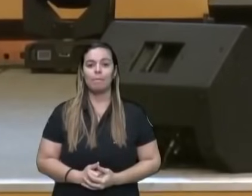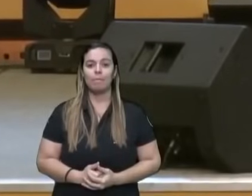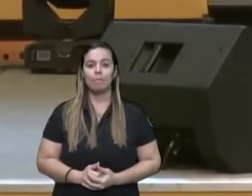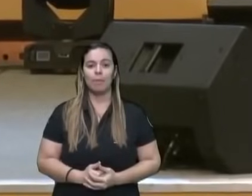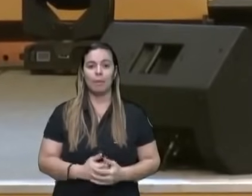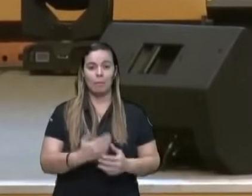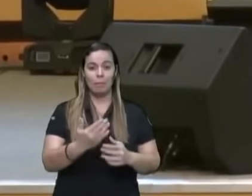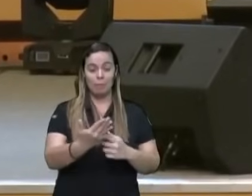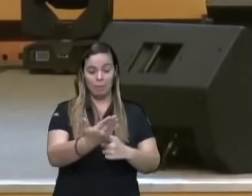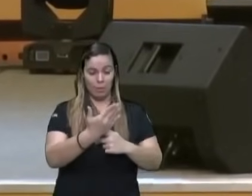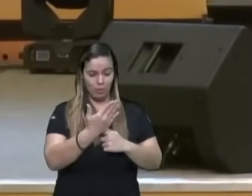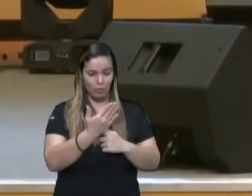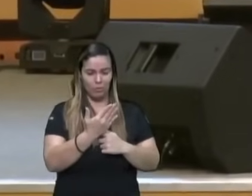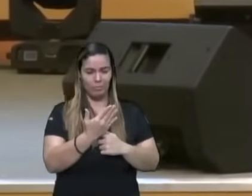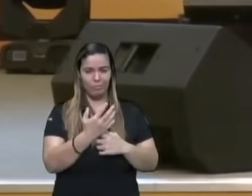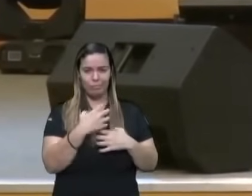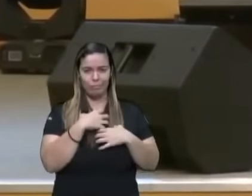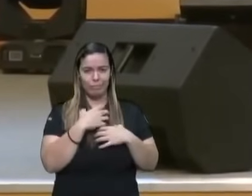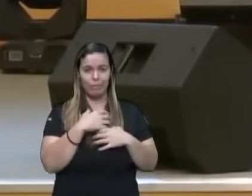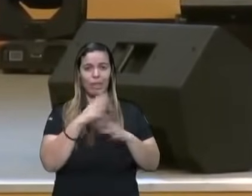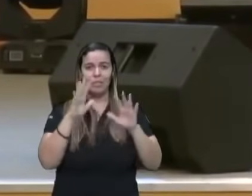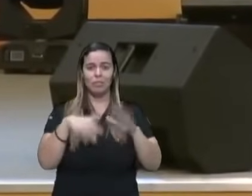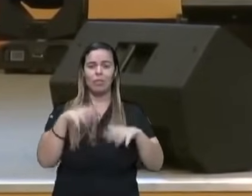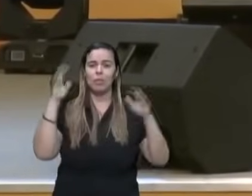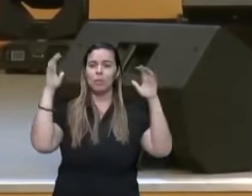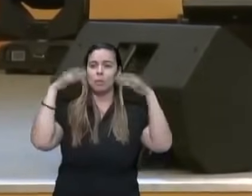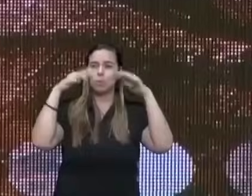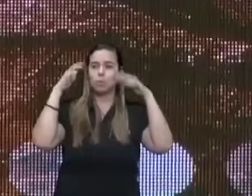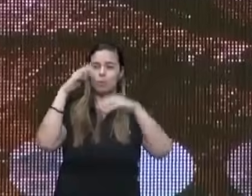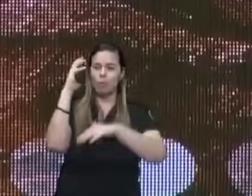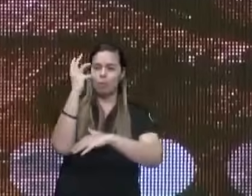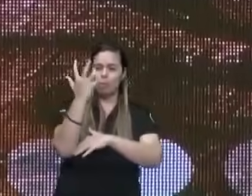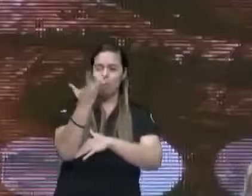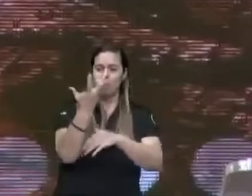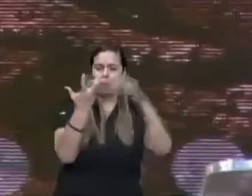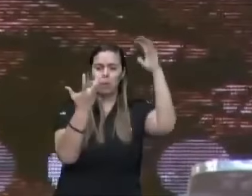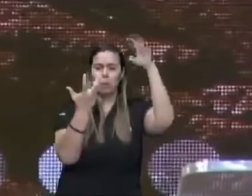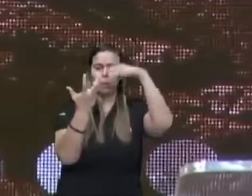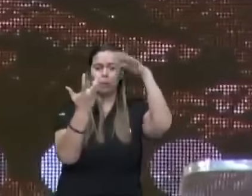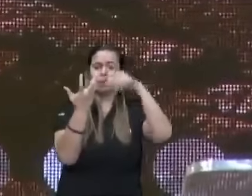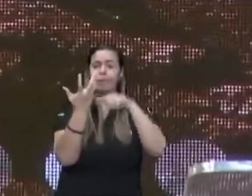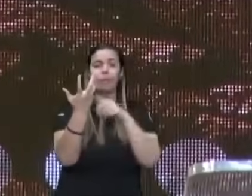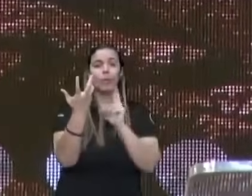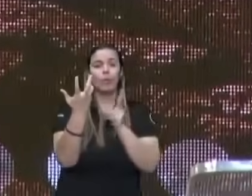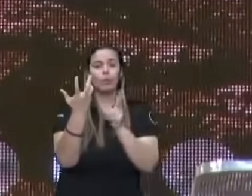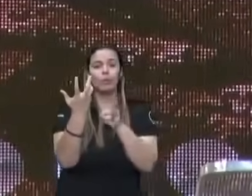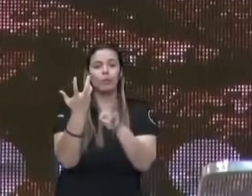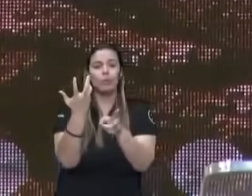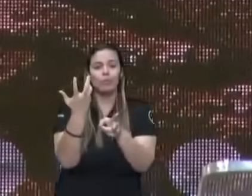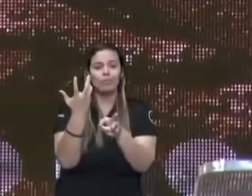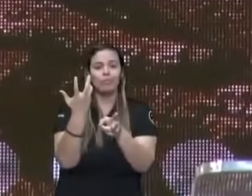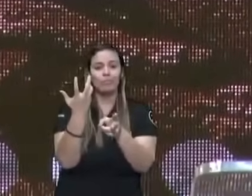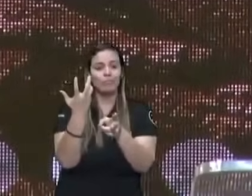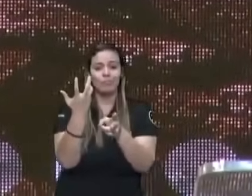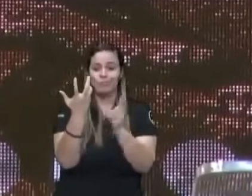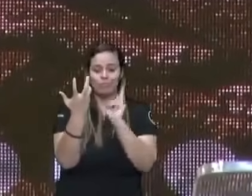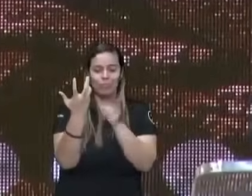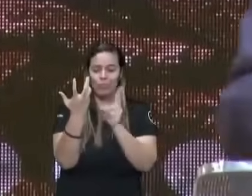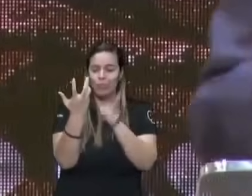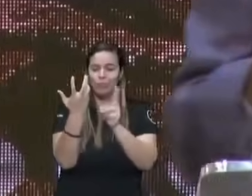bem. Pode cair chuva no miserável, não muda nada. Ele é o mesmo.